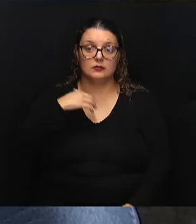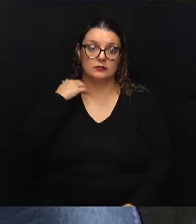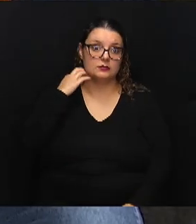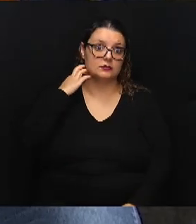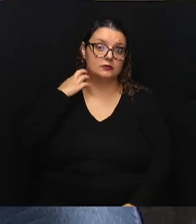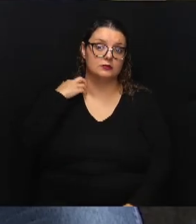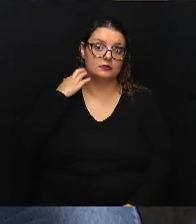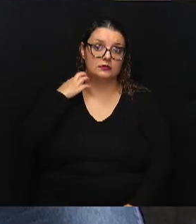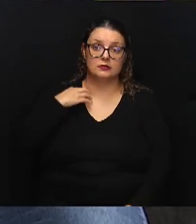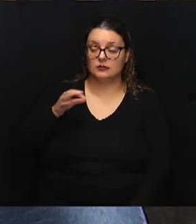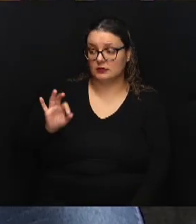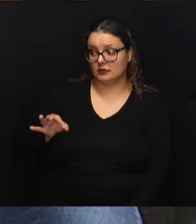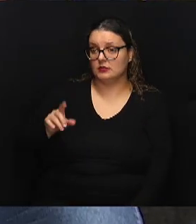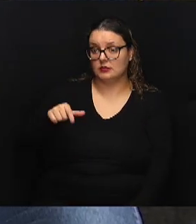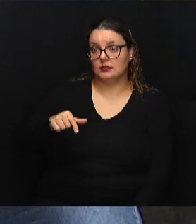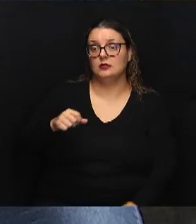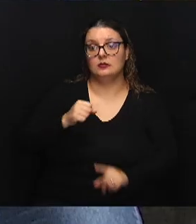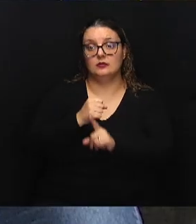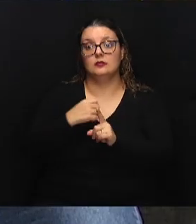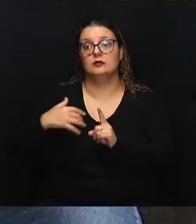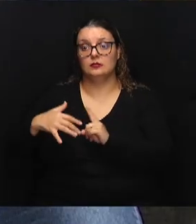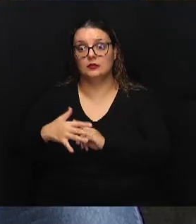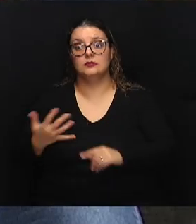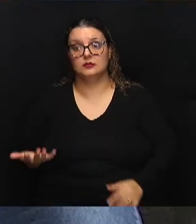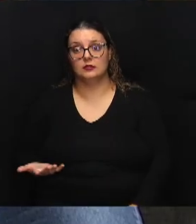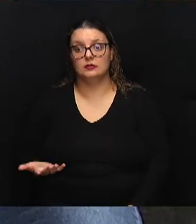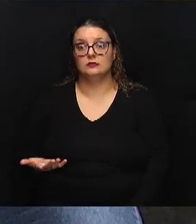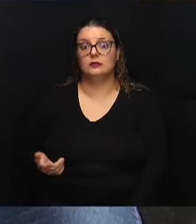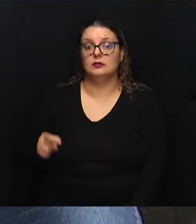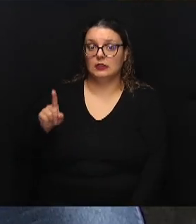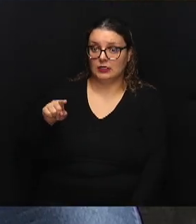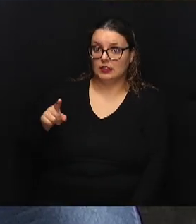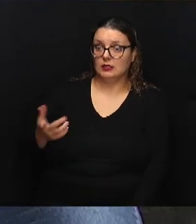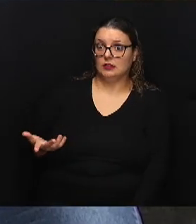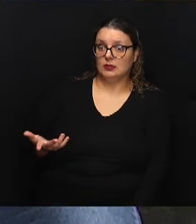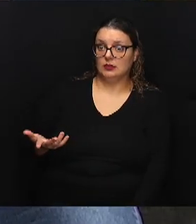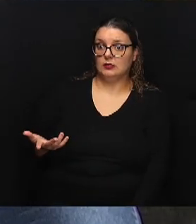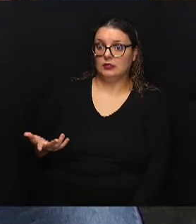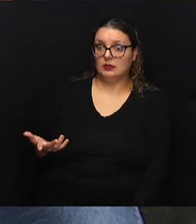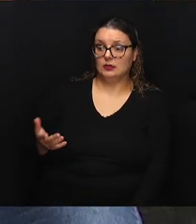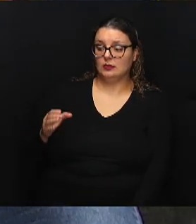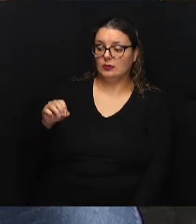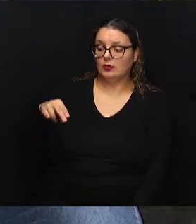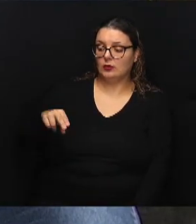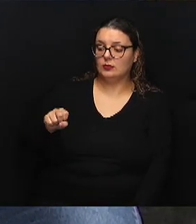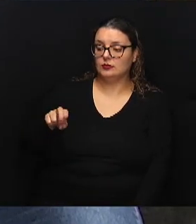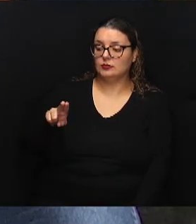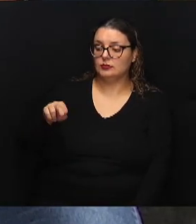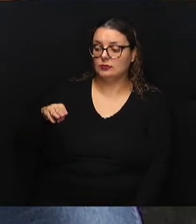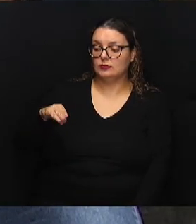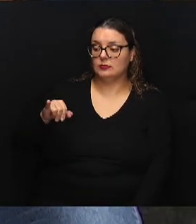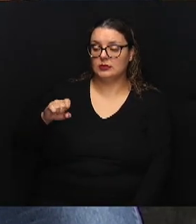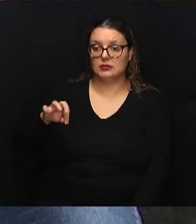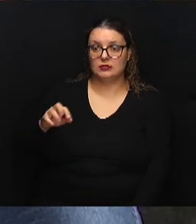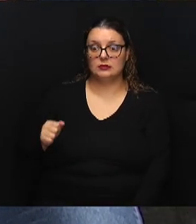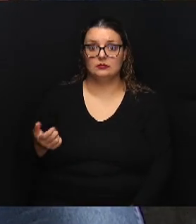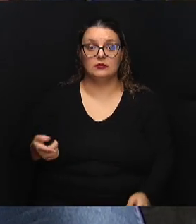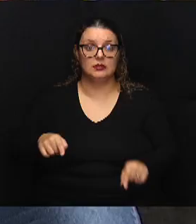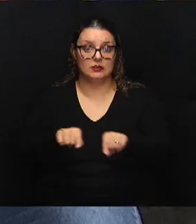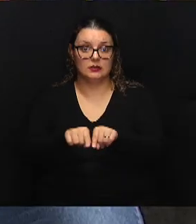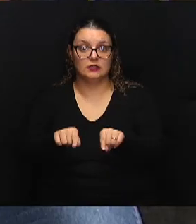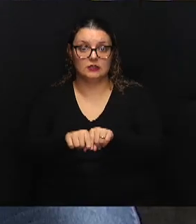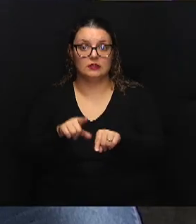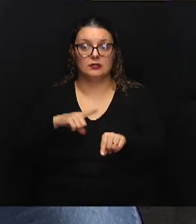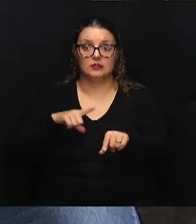sem dúvida nenhuma é uma sociedade que é muito consumista, mas que por outro lado pode